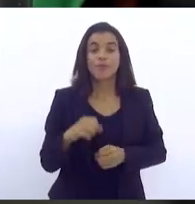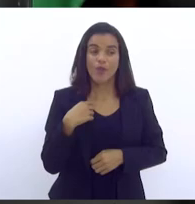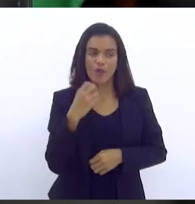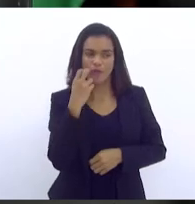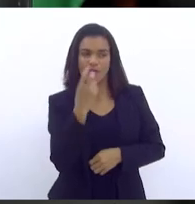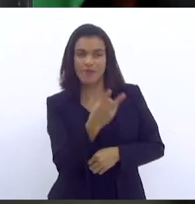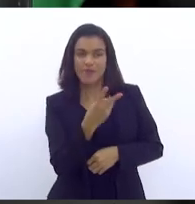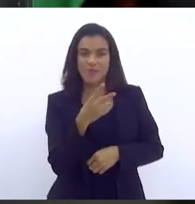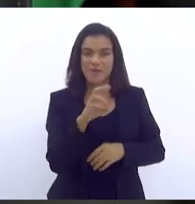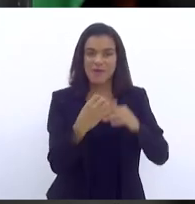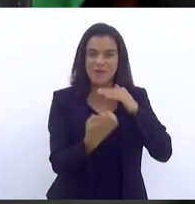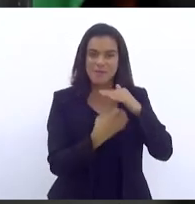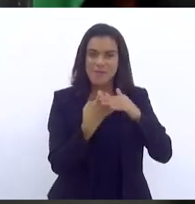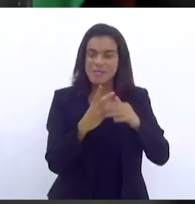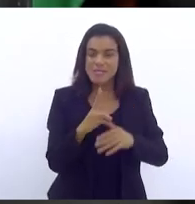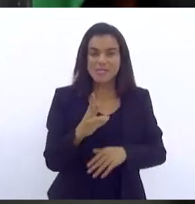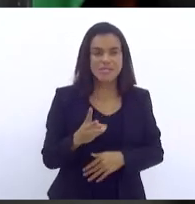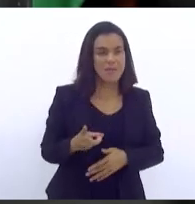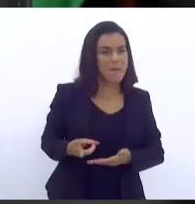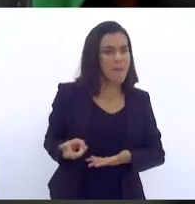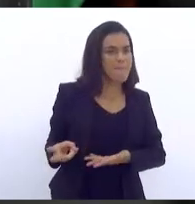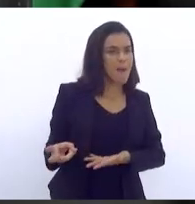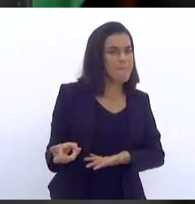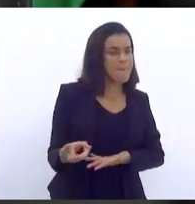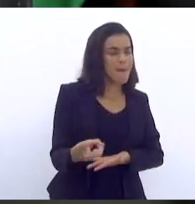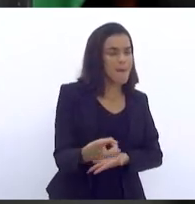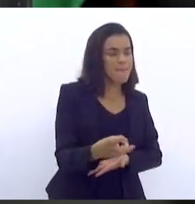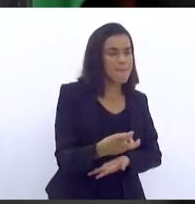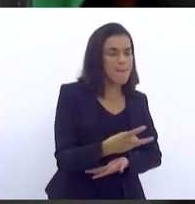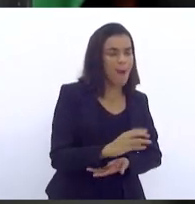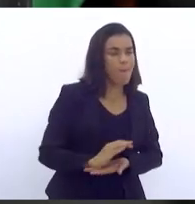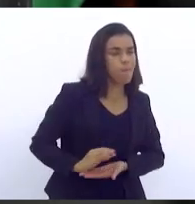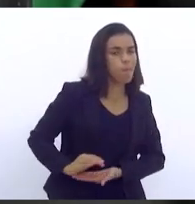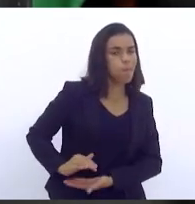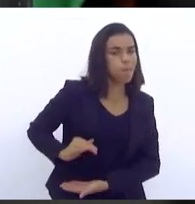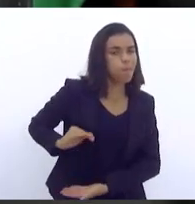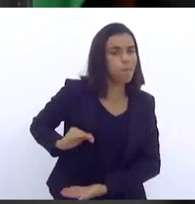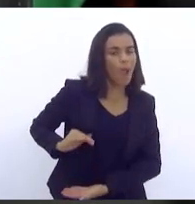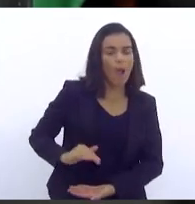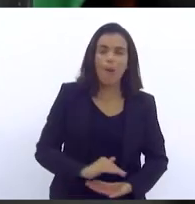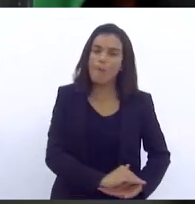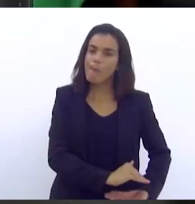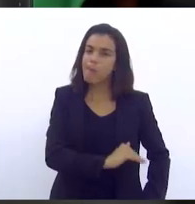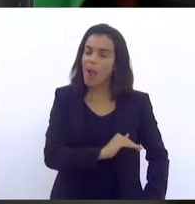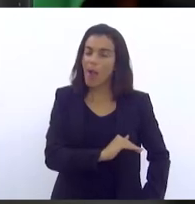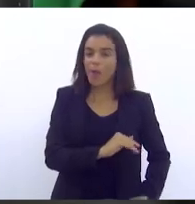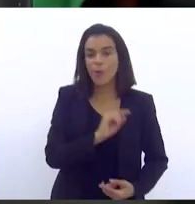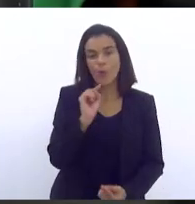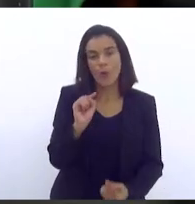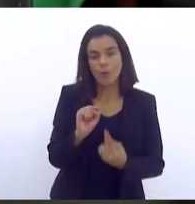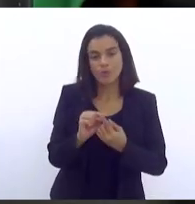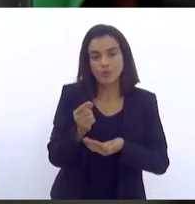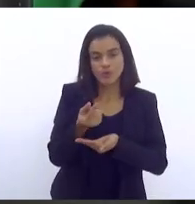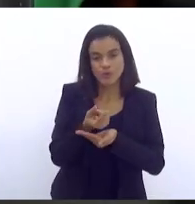lucro ser privatizada para atingir as necessidades do capital